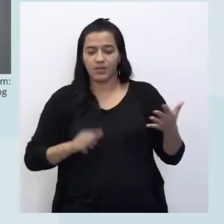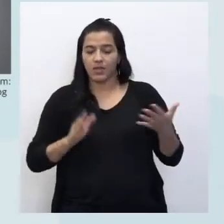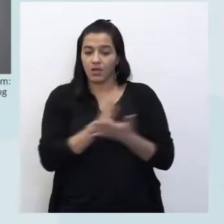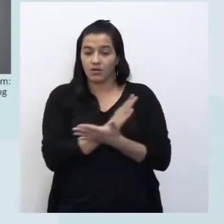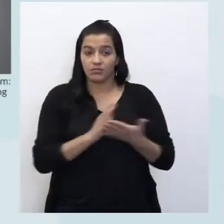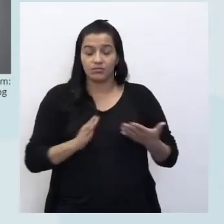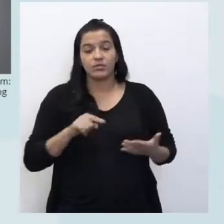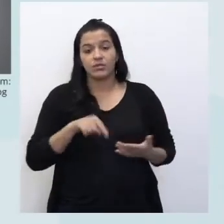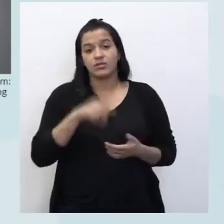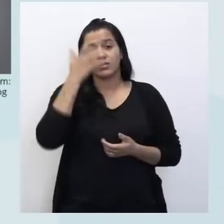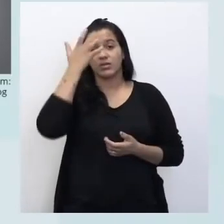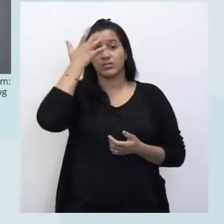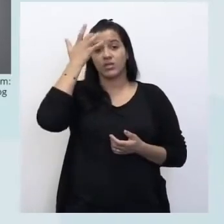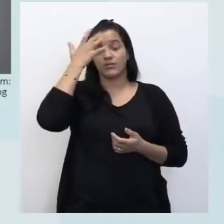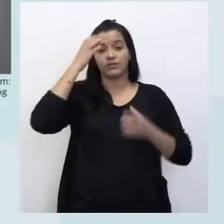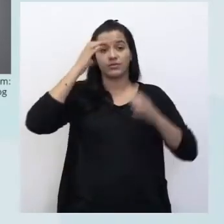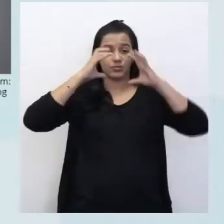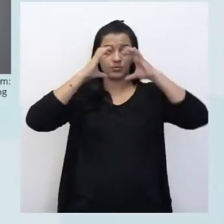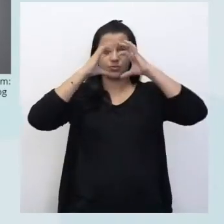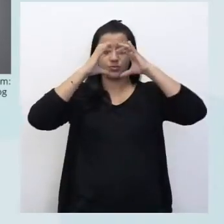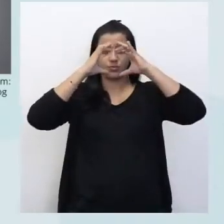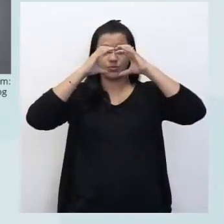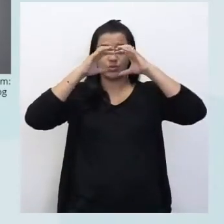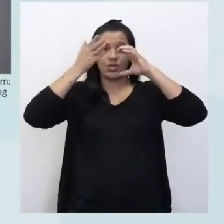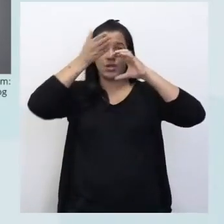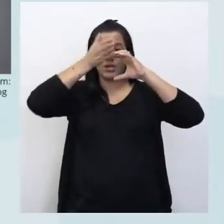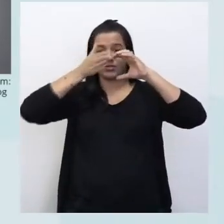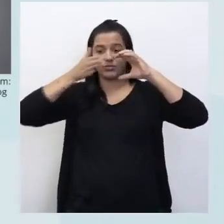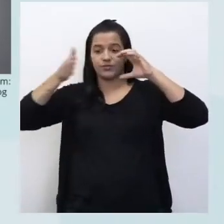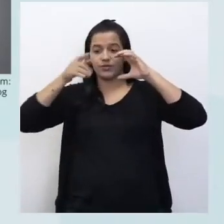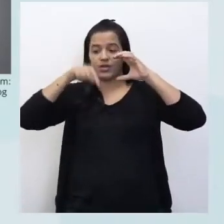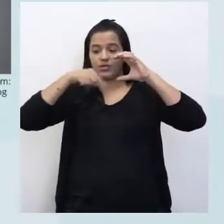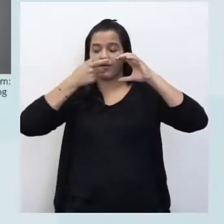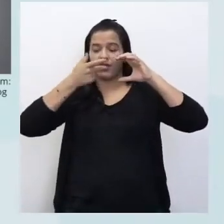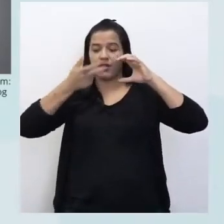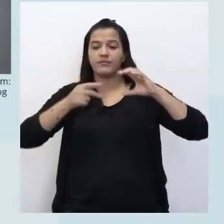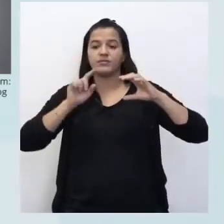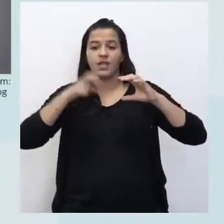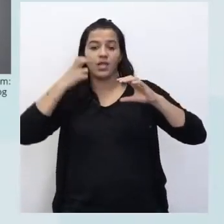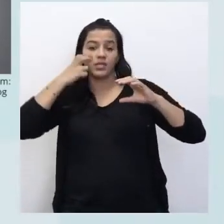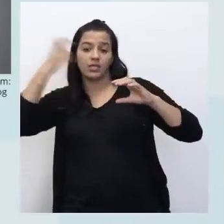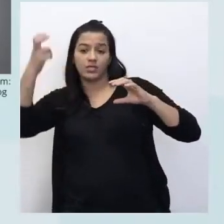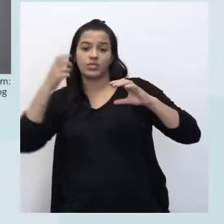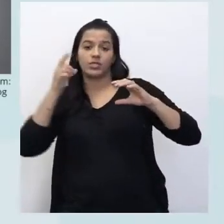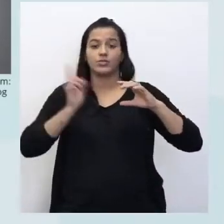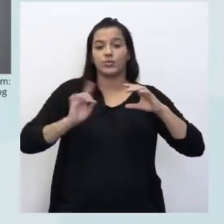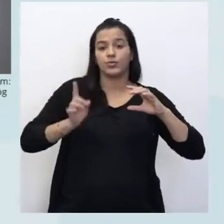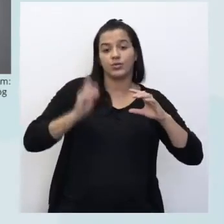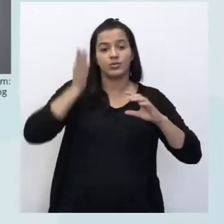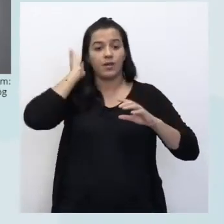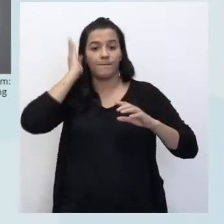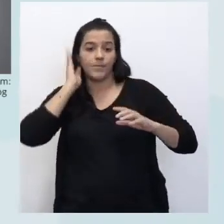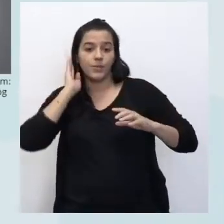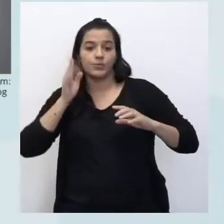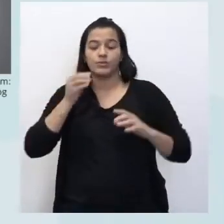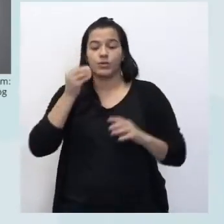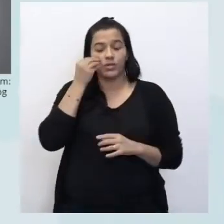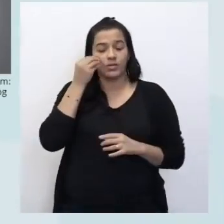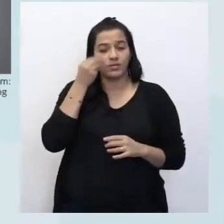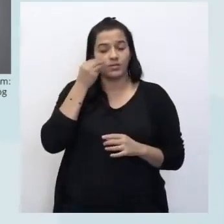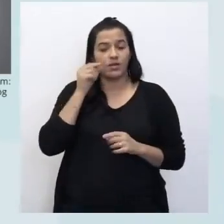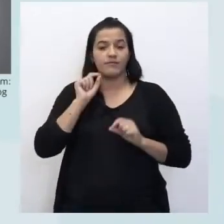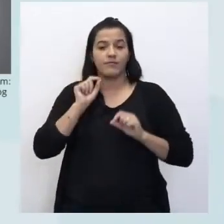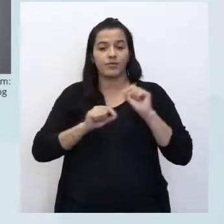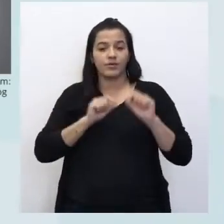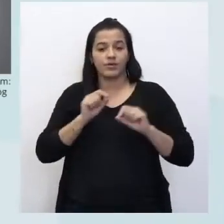indivíduos diziam se ele era inteligente, se ele não era, se ele era capaz de fazer isso, se ele não era. Enfim, ele tentava fazer aí o que